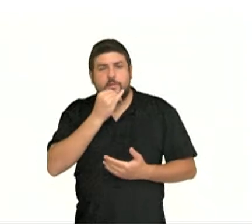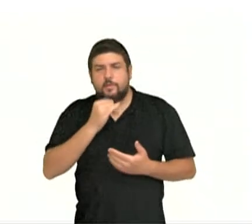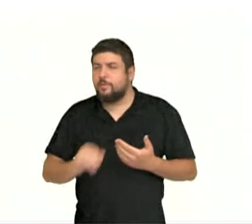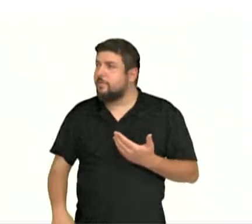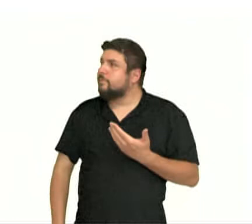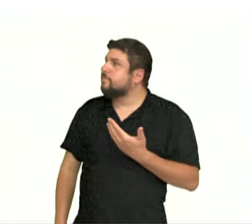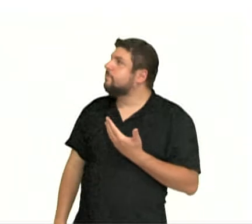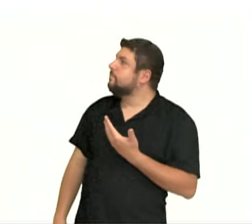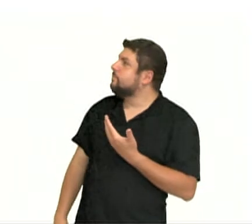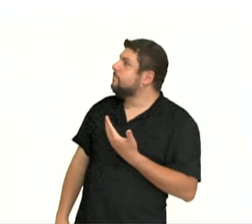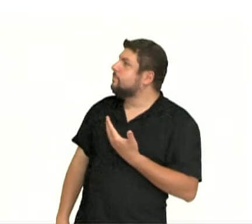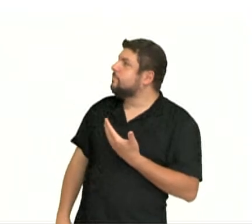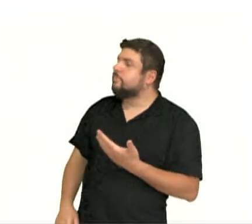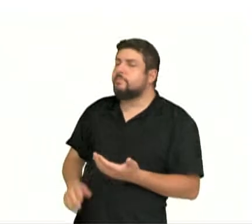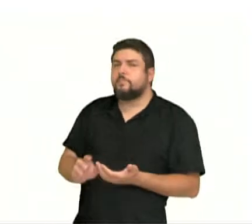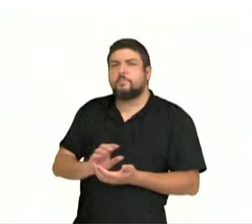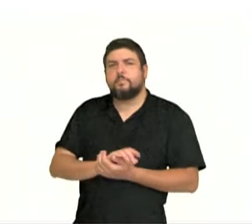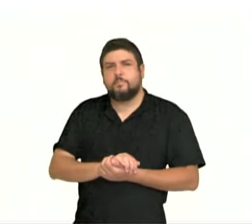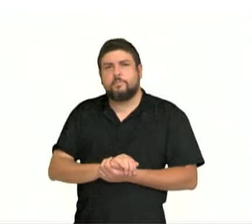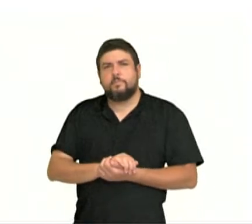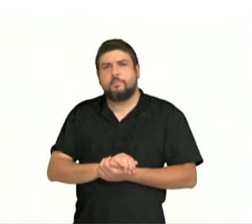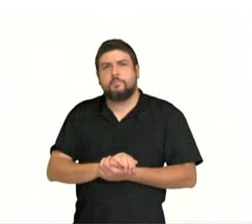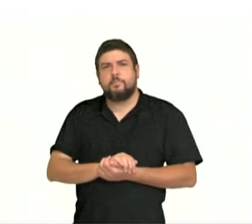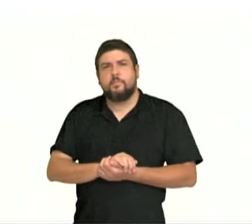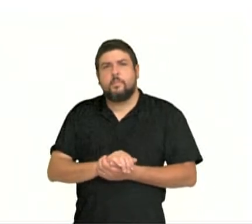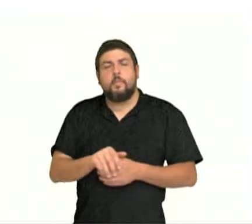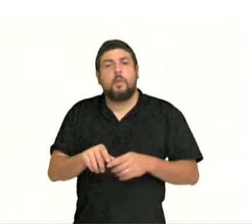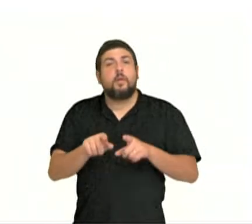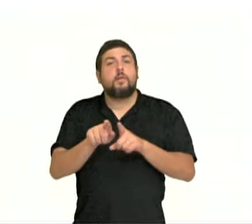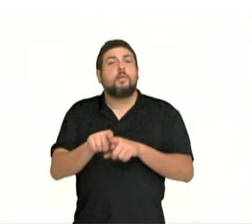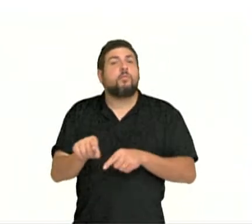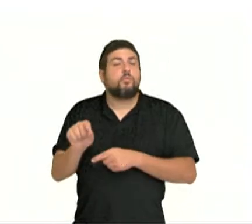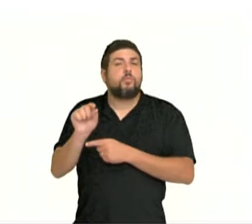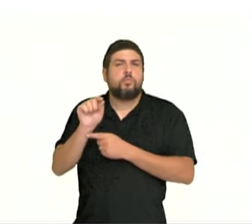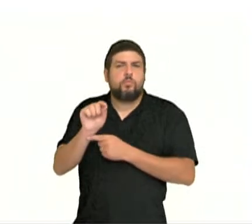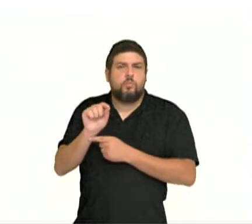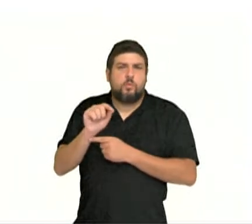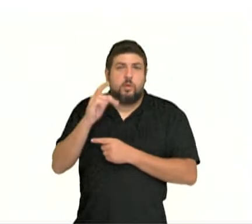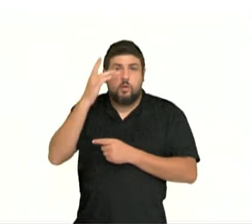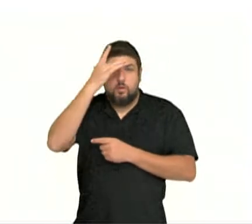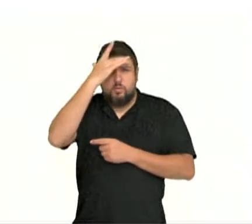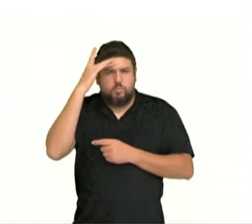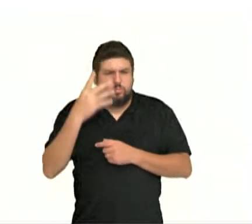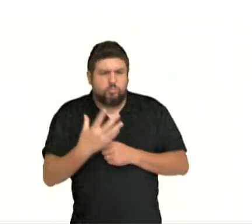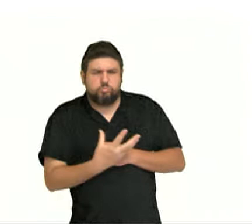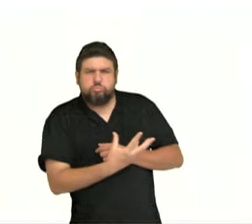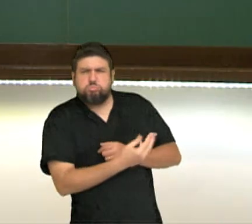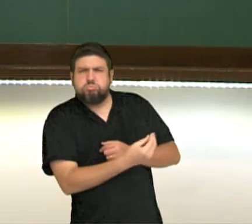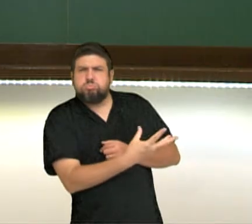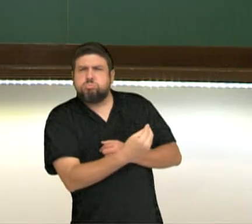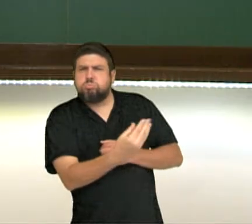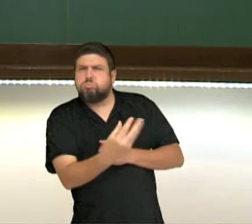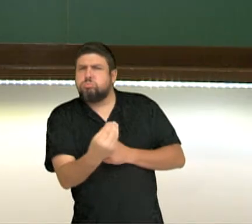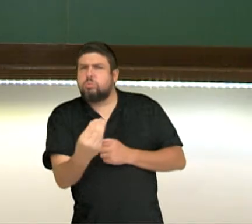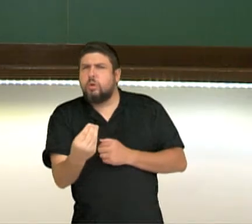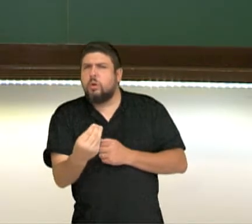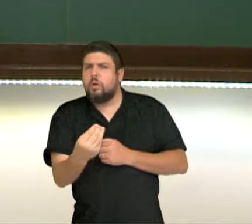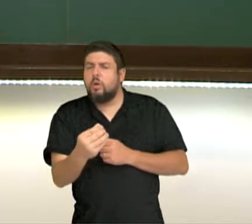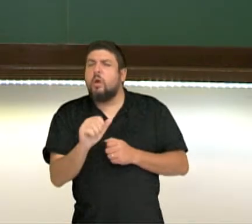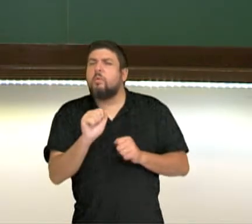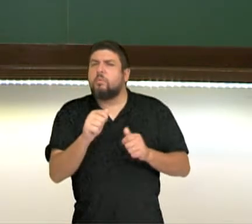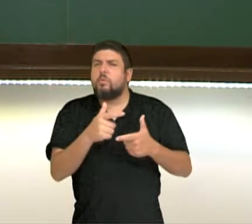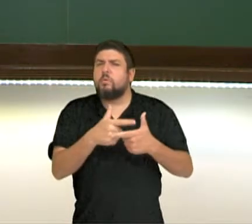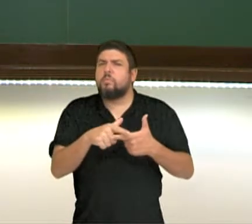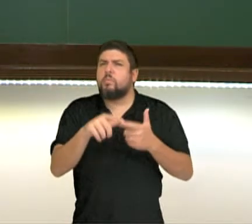eles pregam né coloca uma questão de que muita gente e isso vai prejudicar em questão do